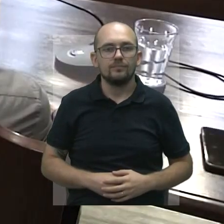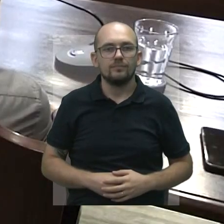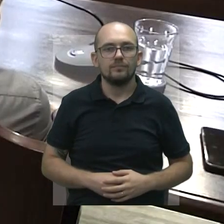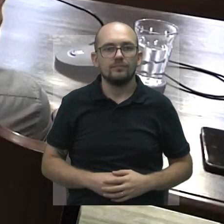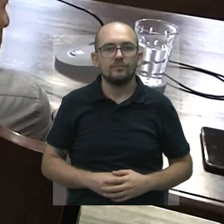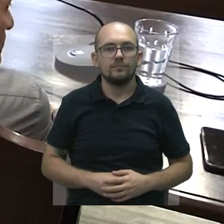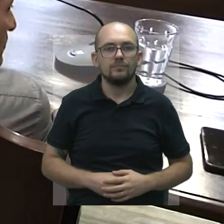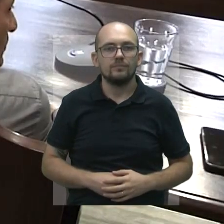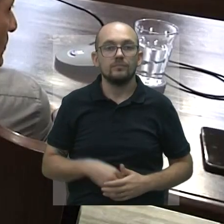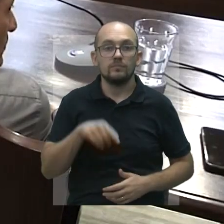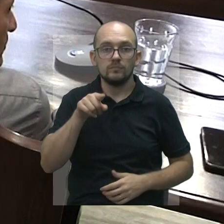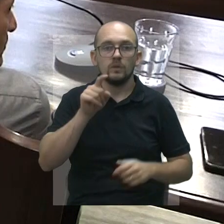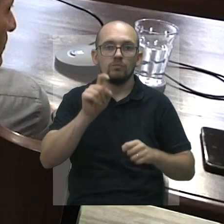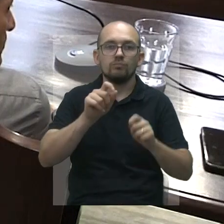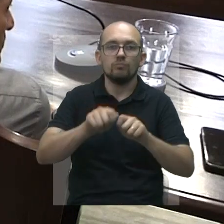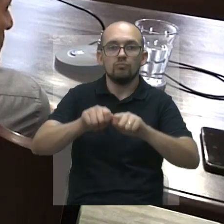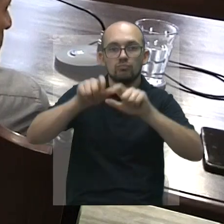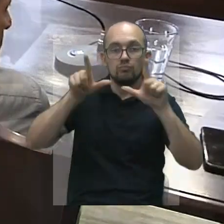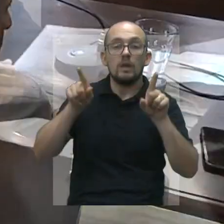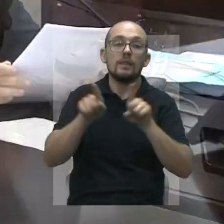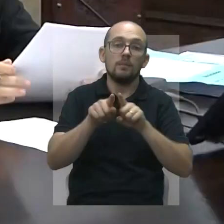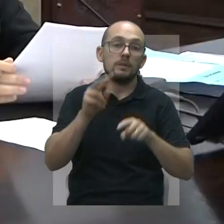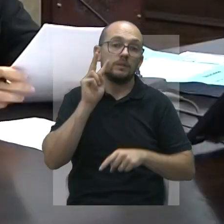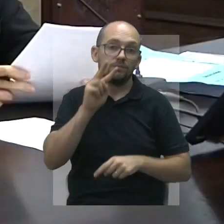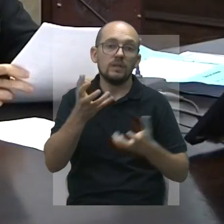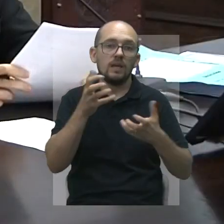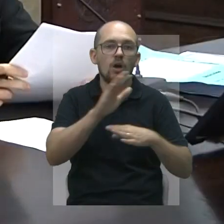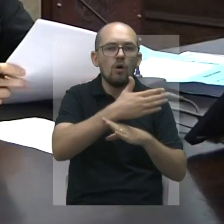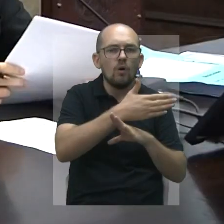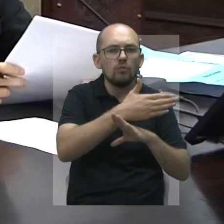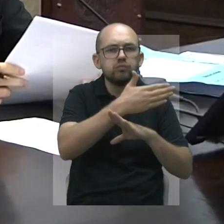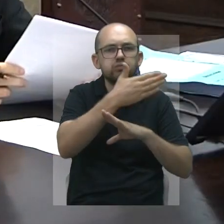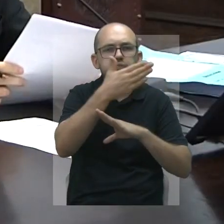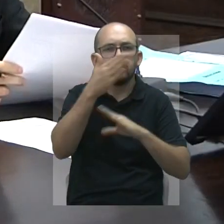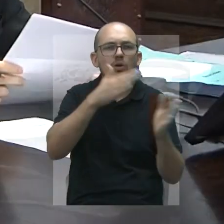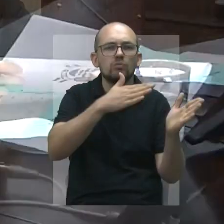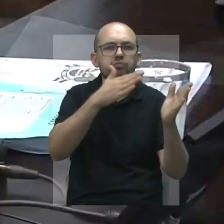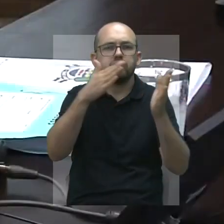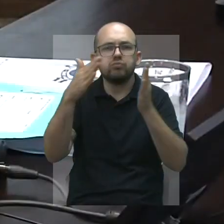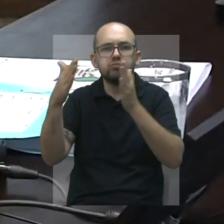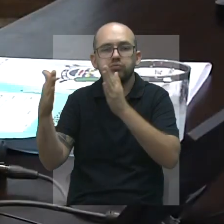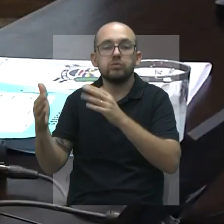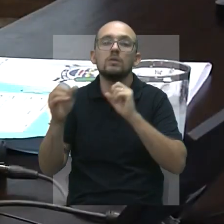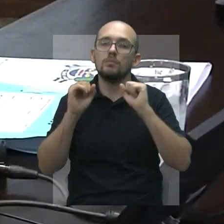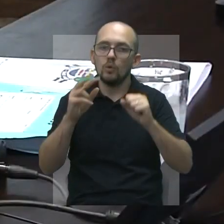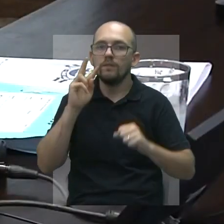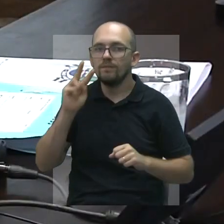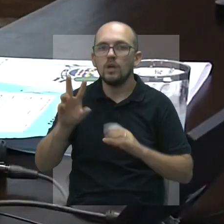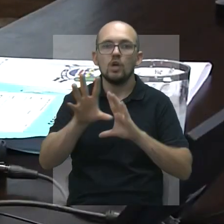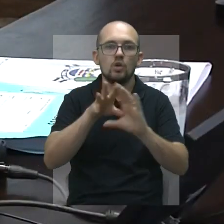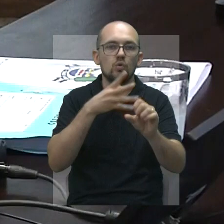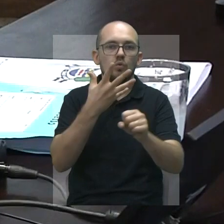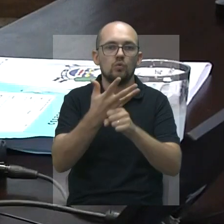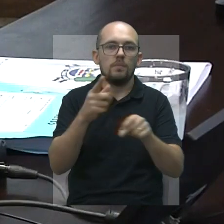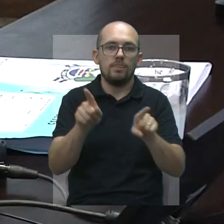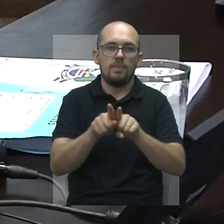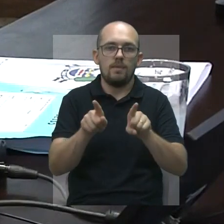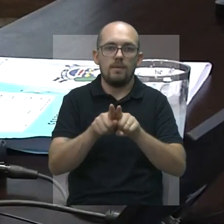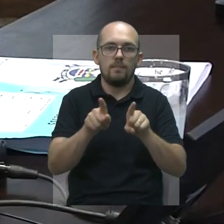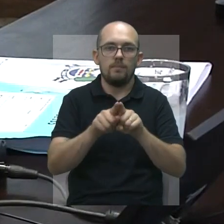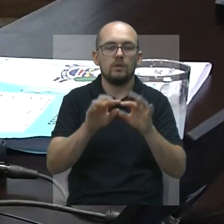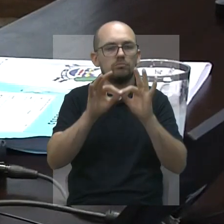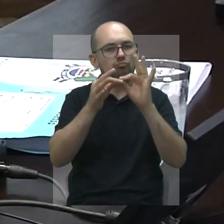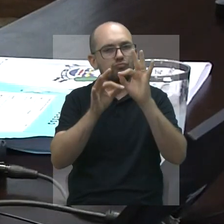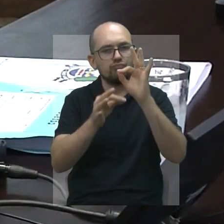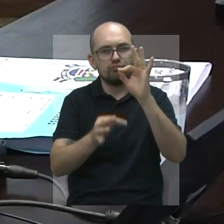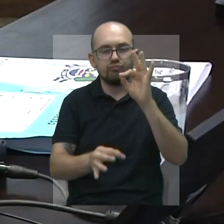www.câmarajaú.sp.gov.br. A íntegra da audiência pública também está sendo reprisada na programação da TV Câmara e foi